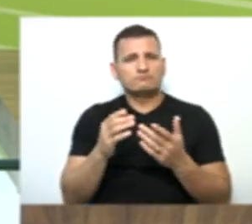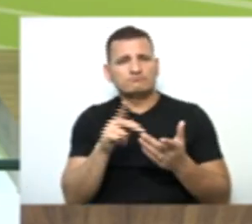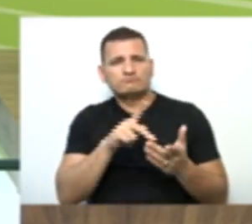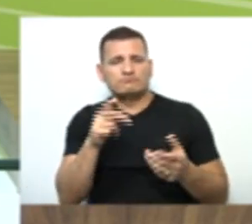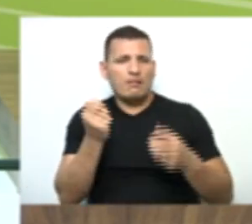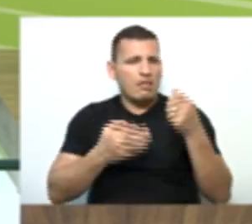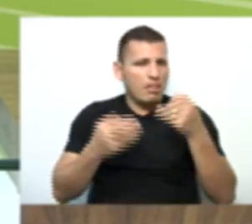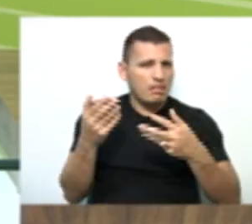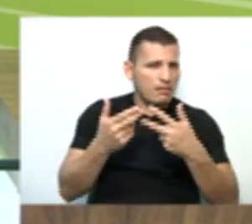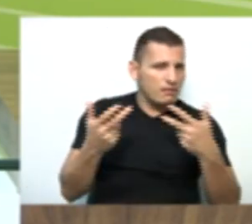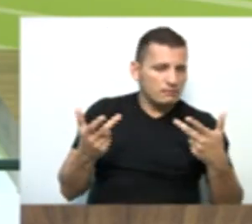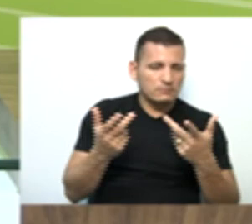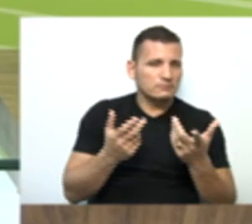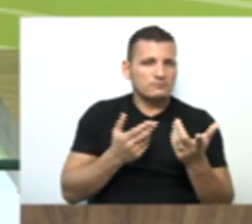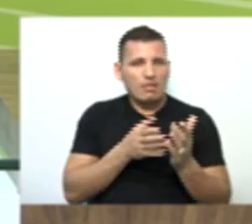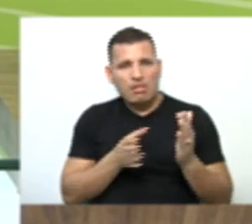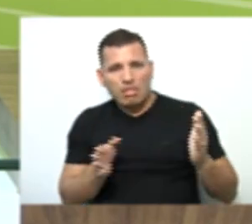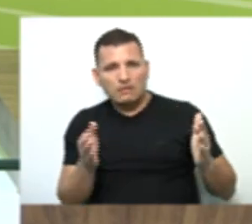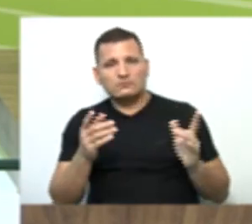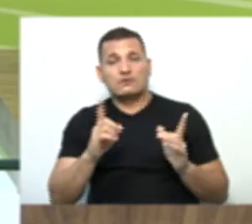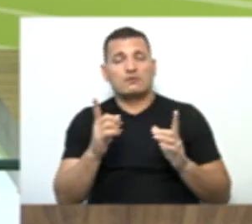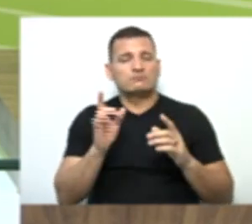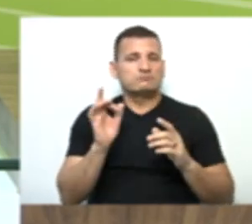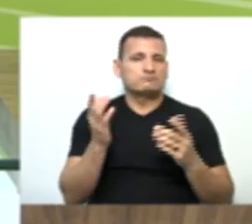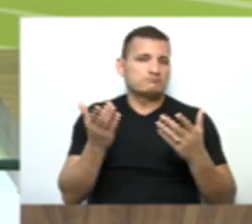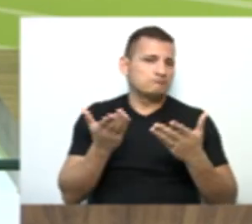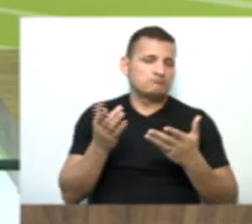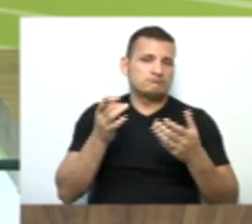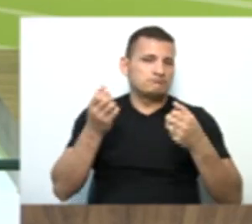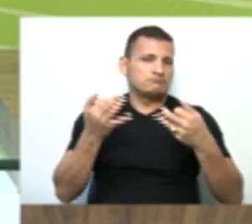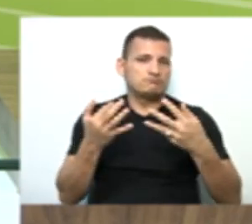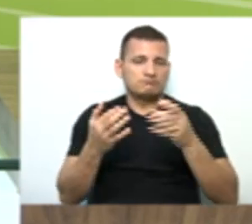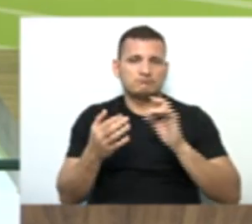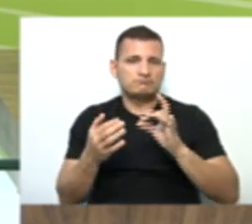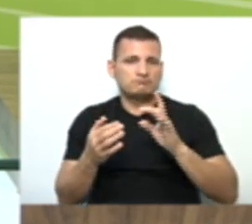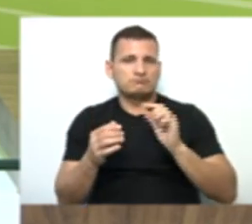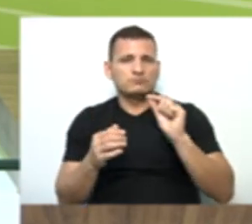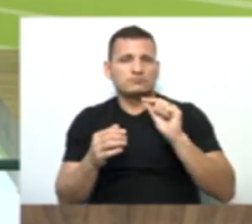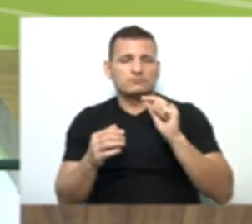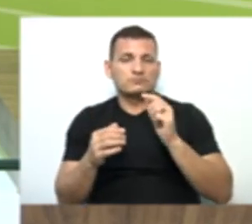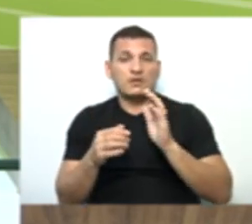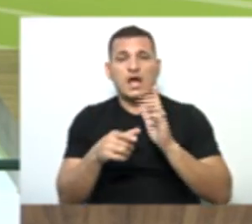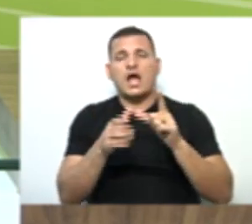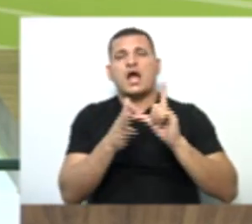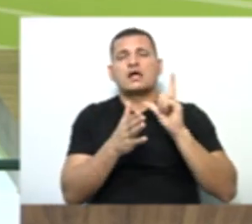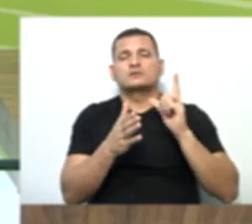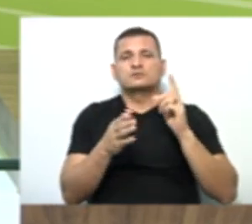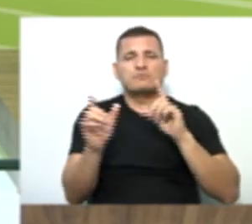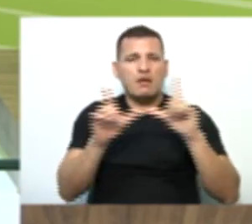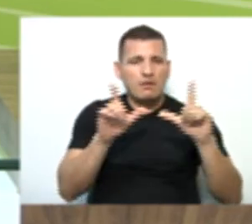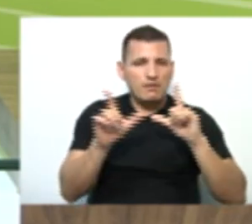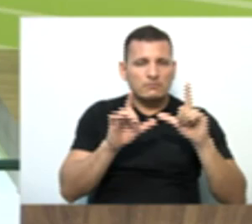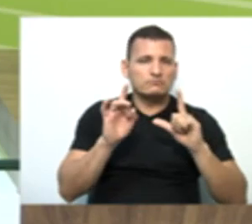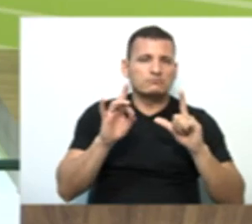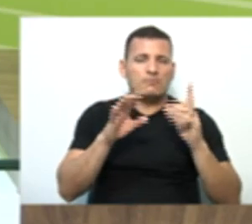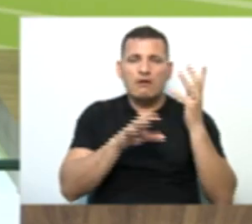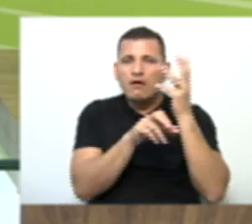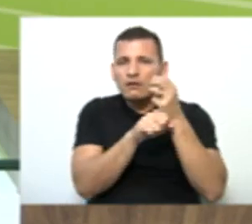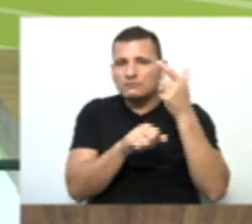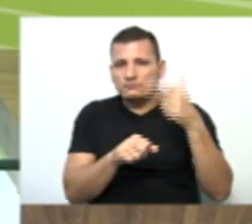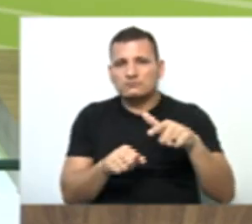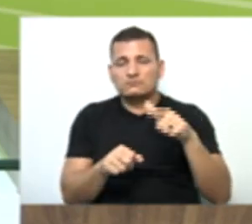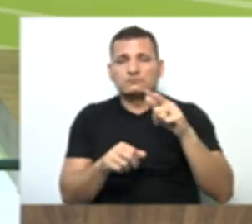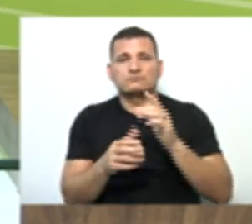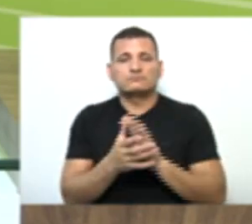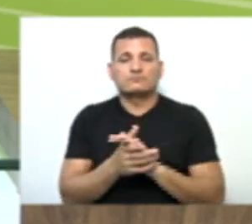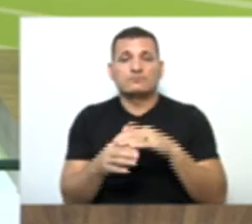rodeio. Não fugi não, eu só quis dar mais aqui, um esclarecer, a gente voltar um pouquinho que veio na aula para chegarmos a um ponto principal. Portanto, o